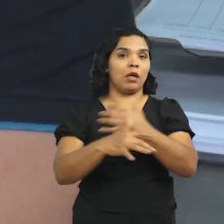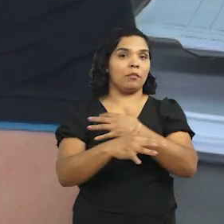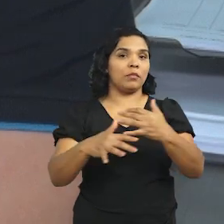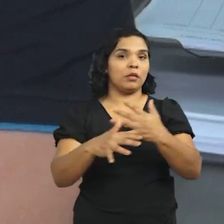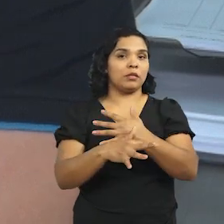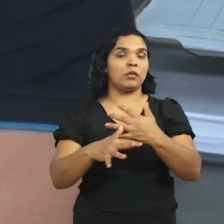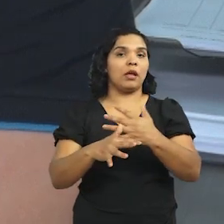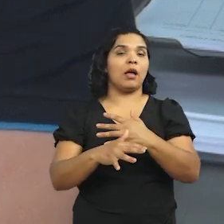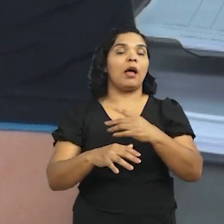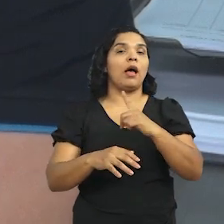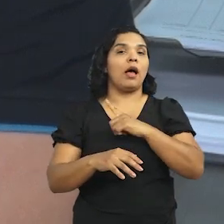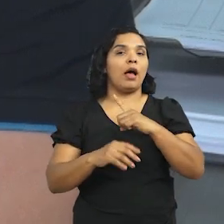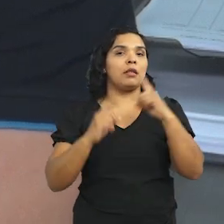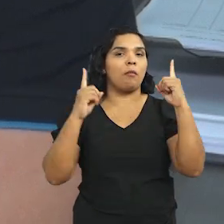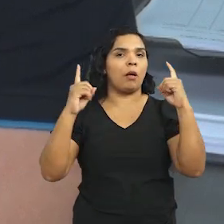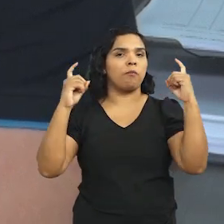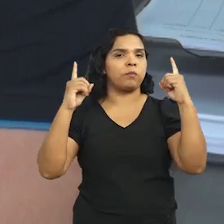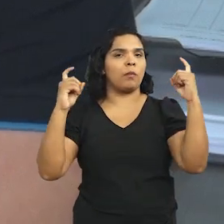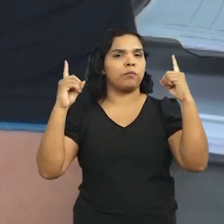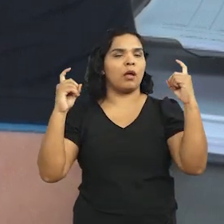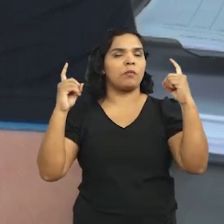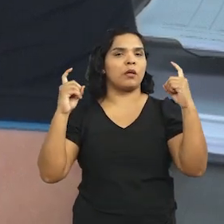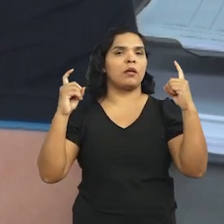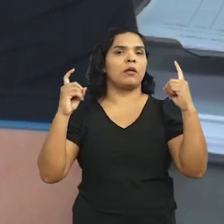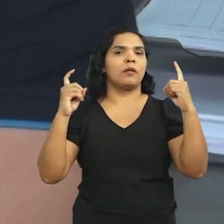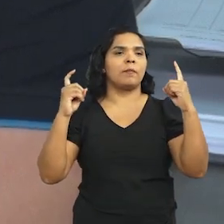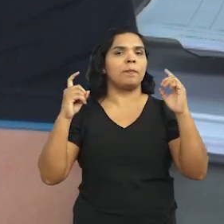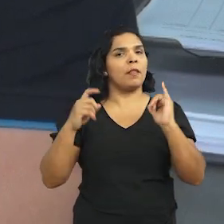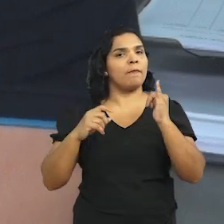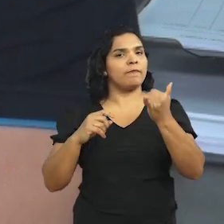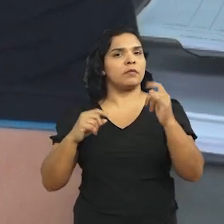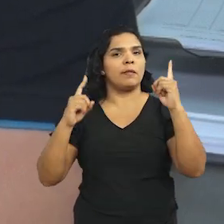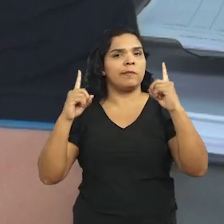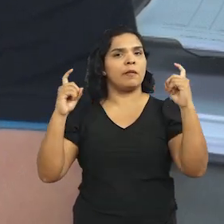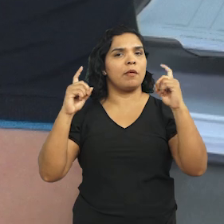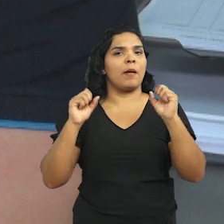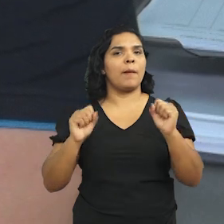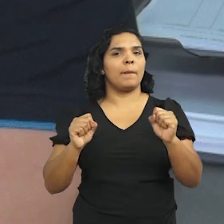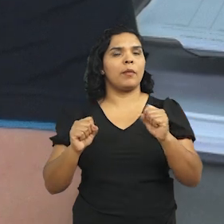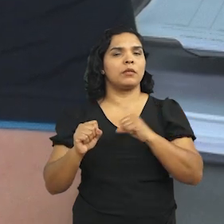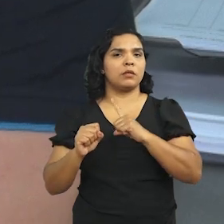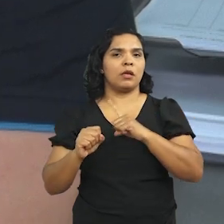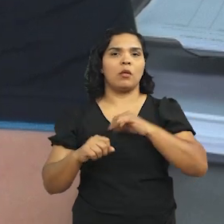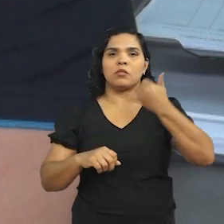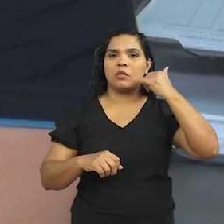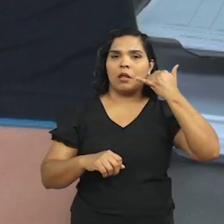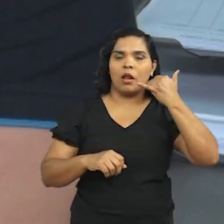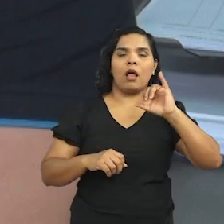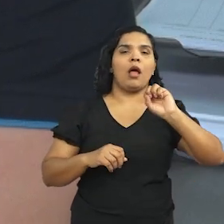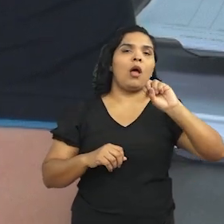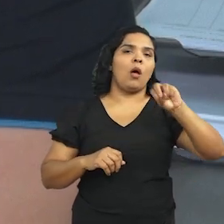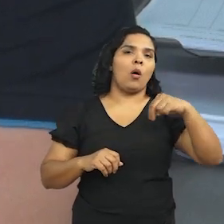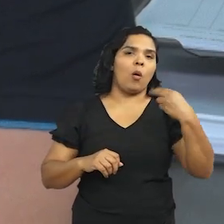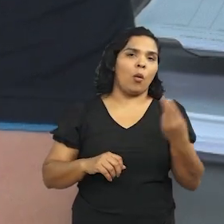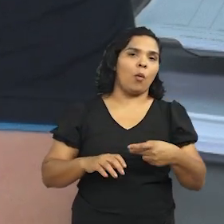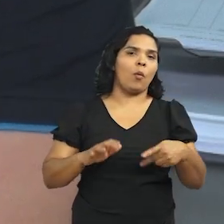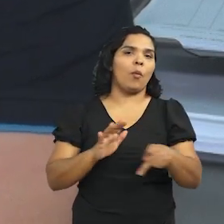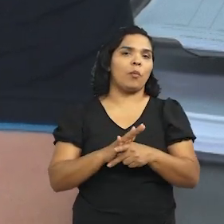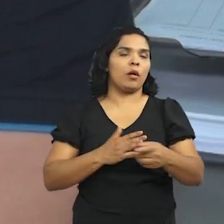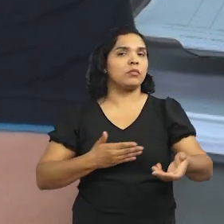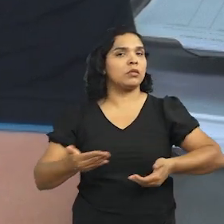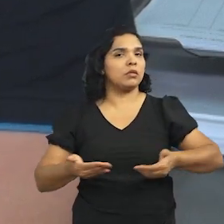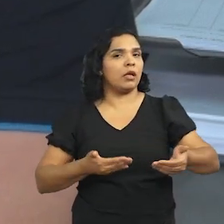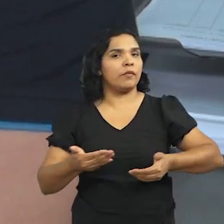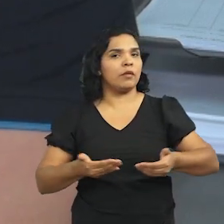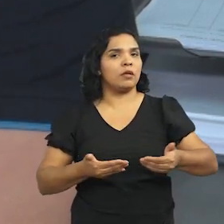caso é o animal na pista, ele emite um bip sonoro ali naquele dispositivo que está instalado aquele serviço, que nesse caso pode ser ou um smartphone ou até mesmo